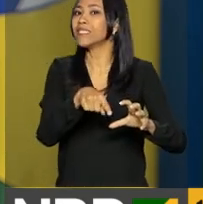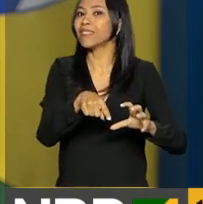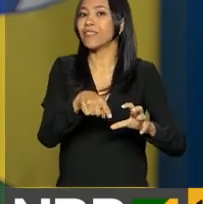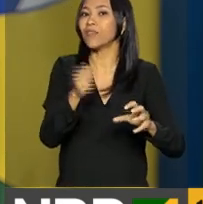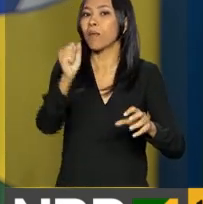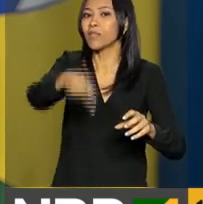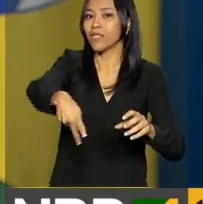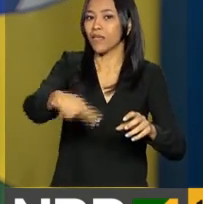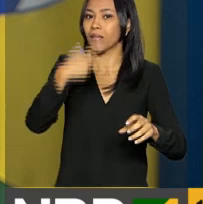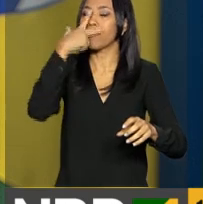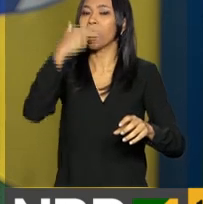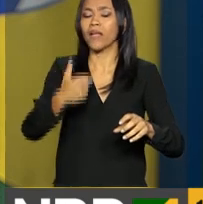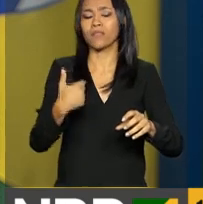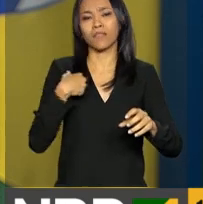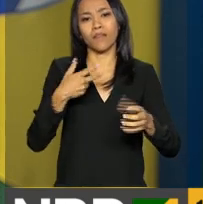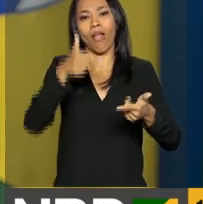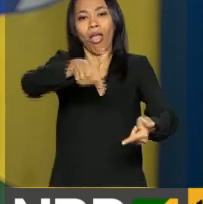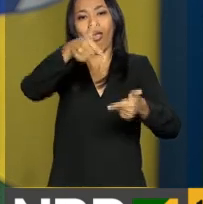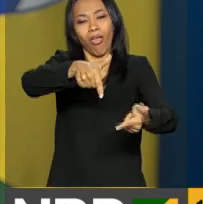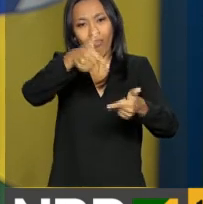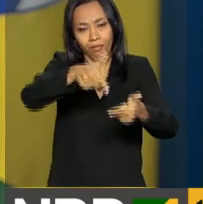séculos. Quando hoje